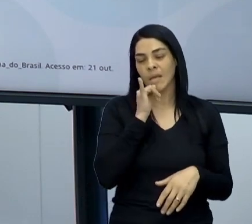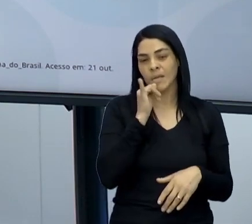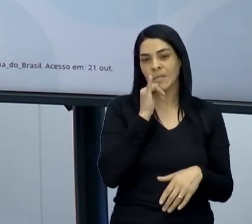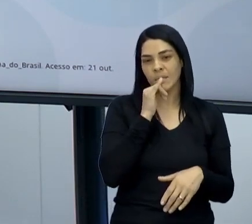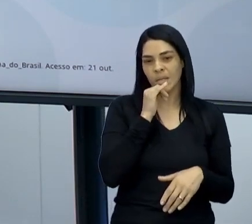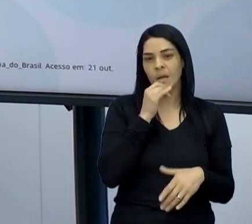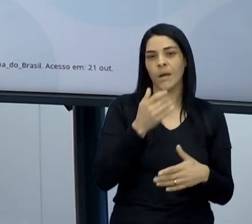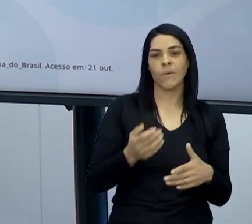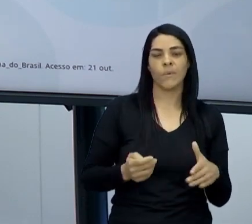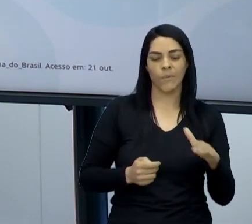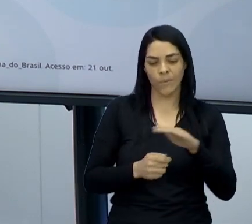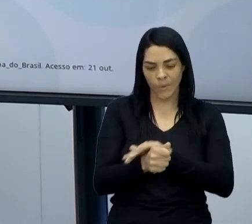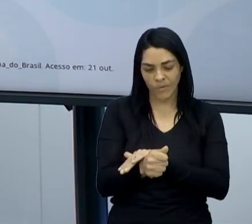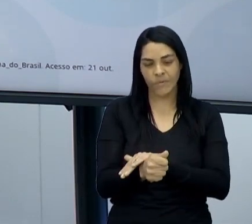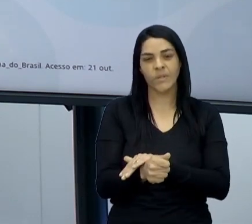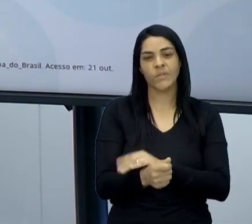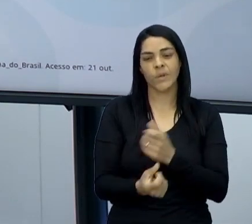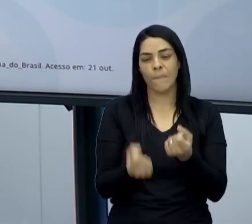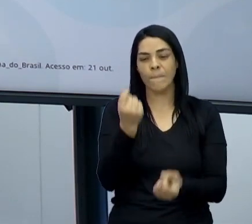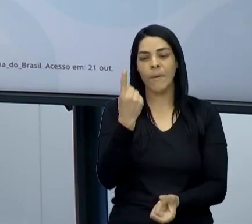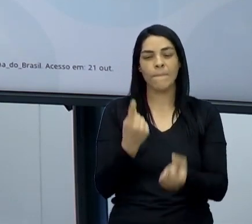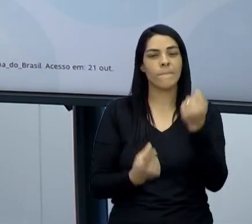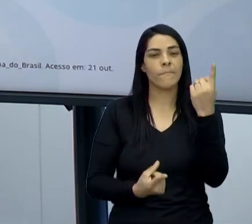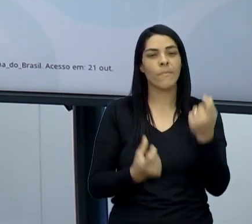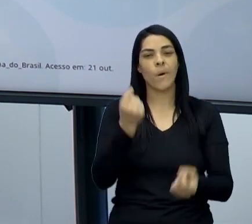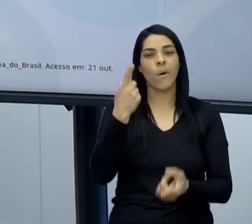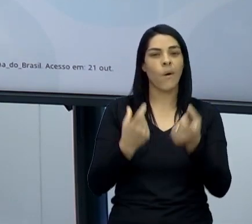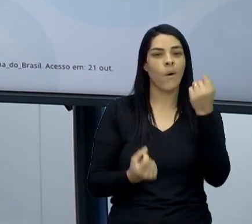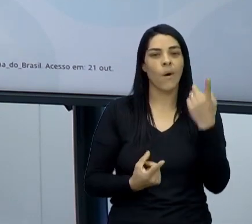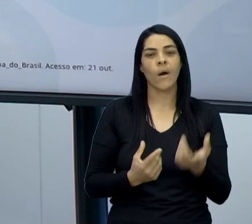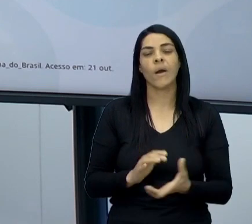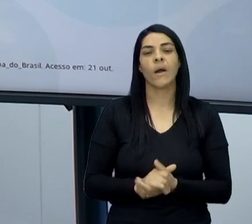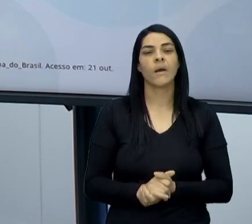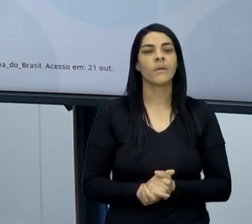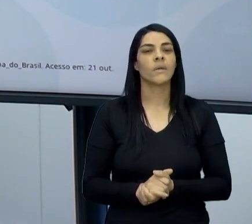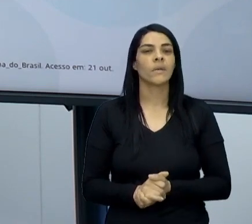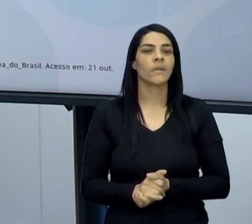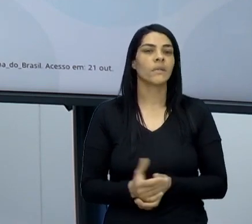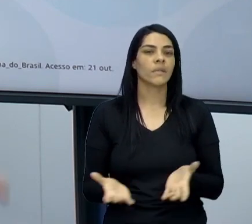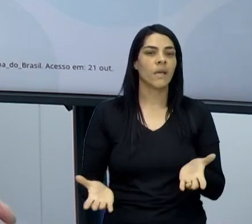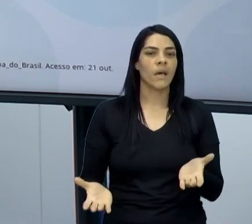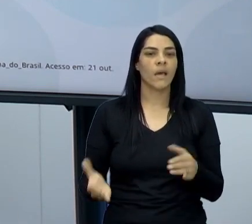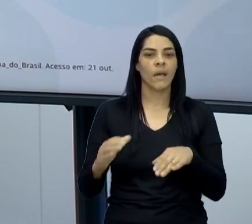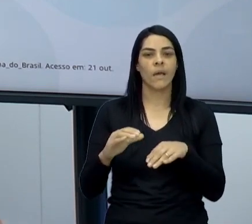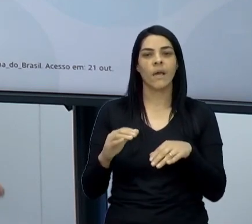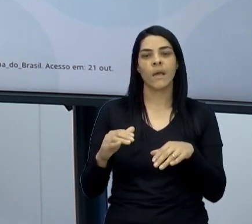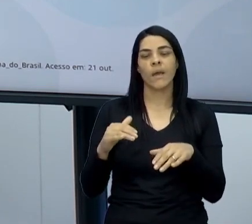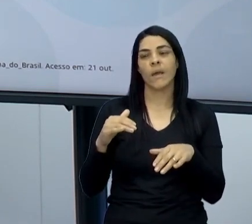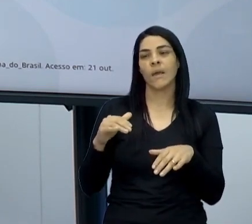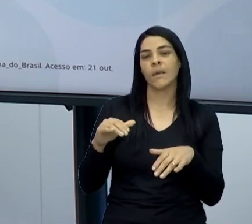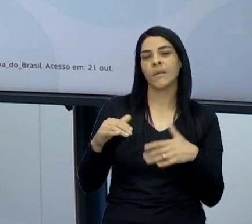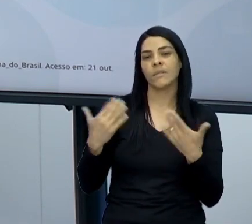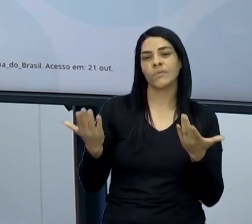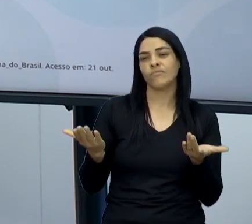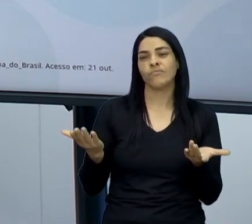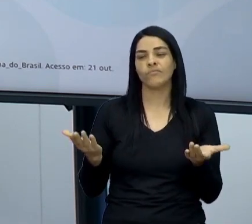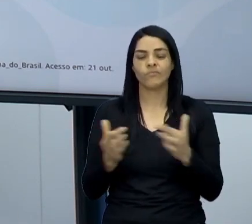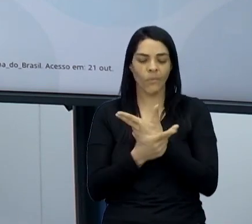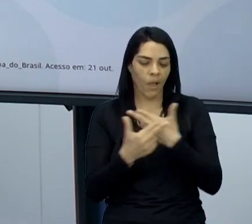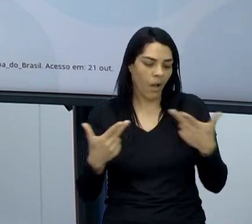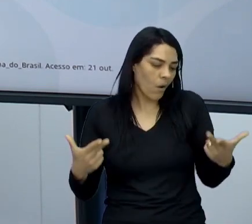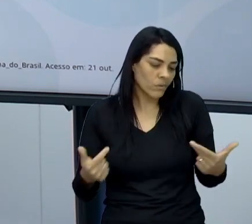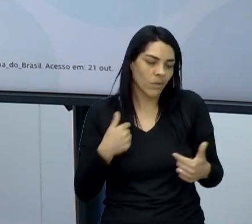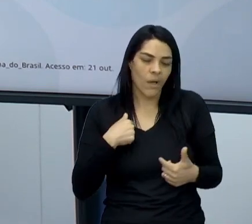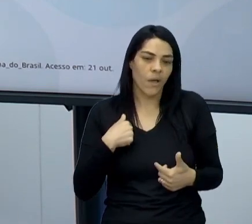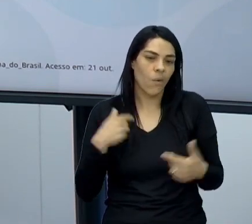investir, sei lá, em refrigerante, posso investir, não sei, em salas mais confortáveis. Se eu sou o produtor do filme, eu posso investir em outras coisas, posso pagar